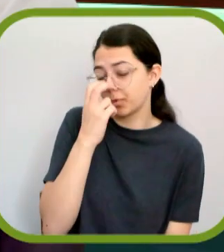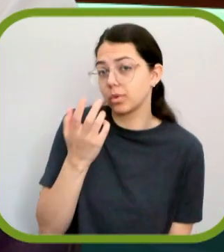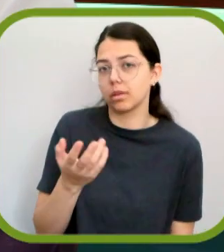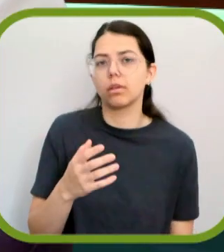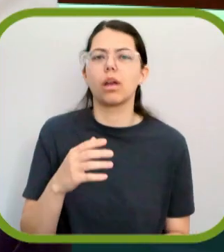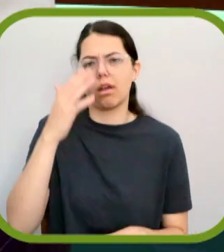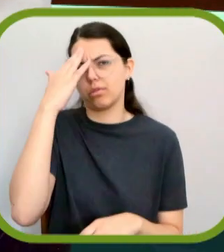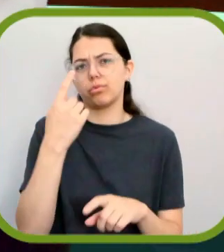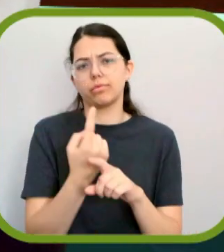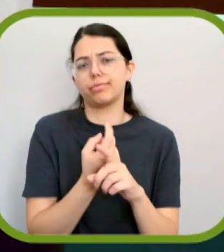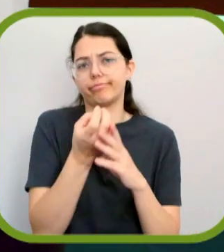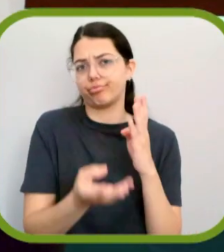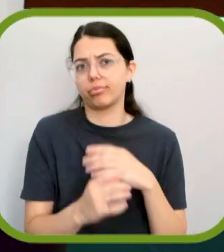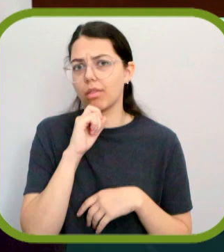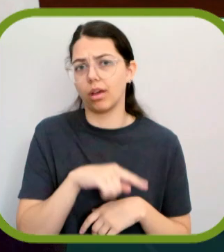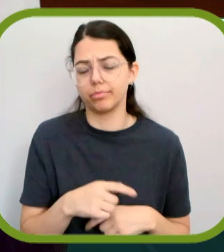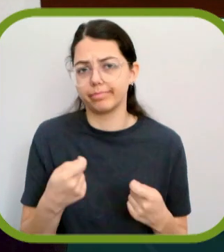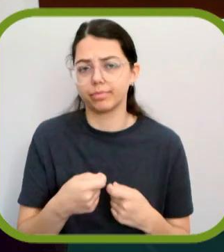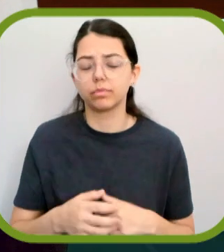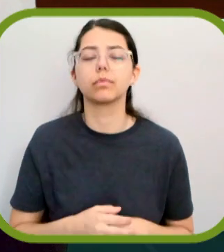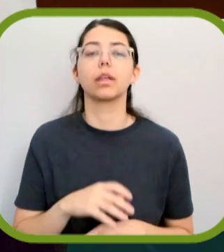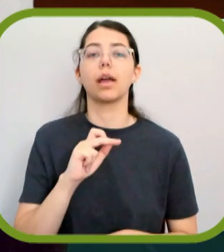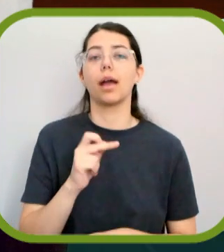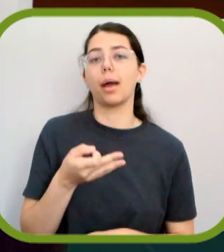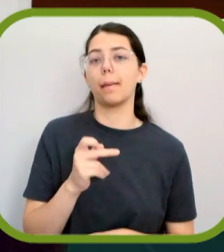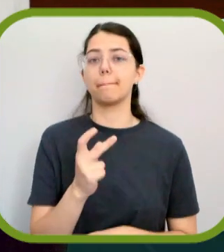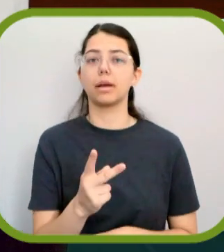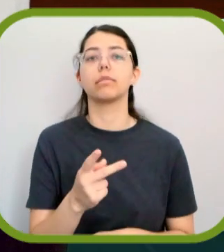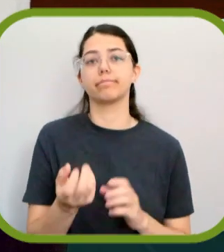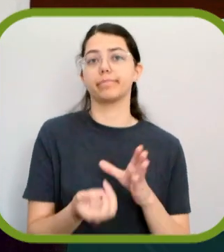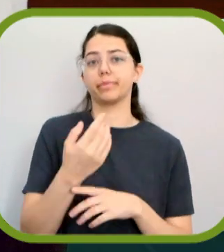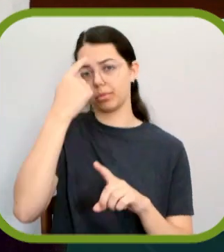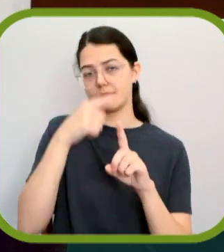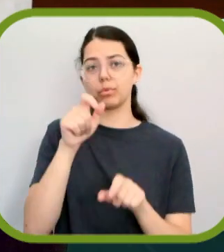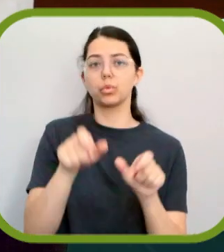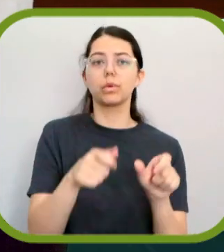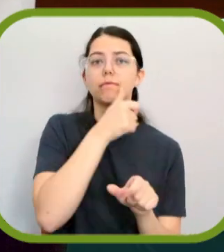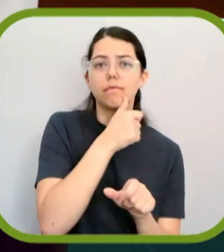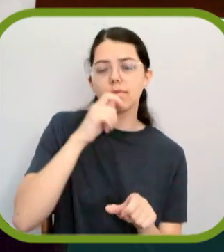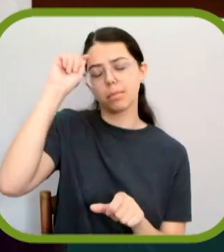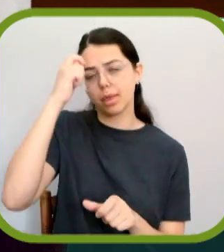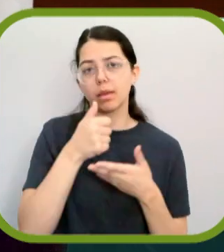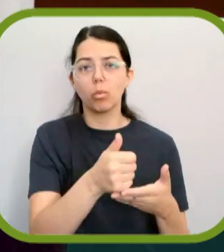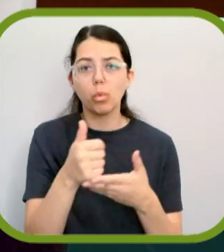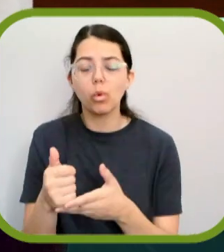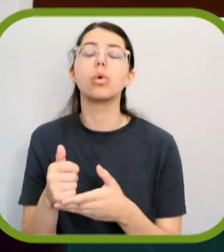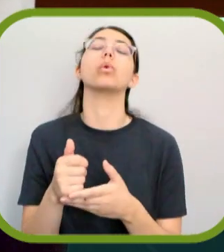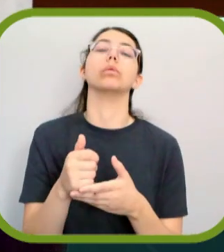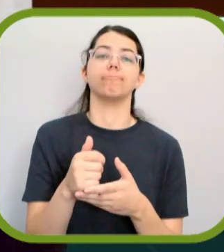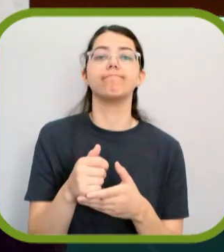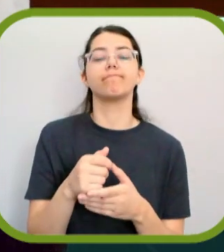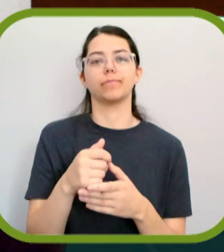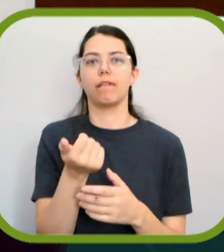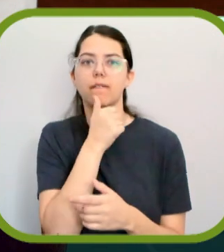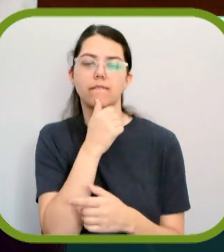curiosidade. Ou por curiosidade, sim. Acho que há vários motivos. A APAV surgiu como propósito de apoiar vítimas de crime e